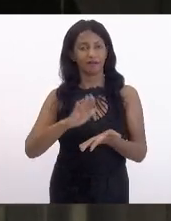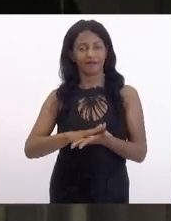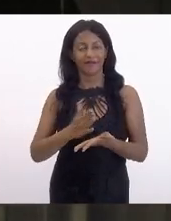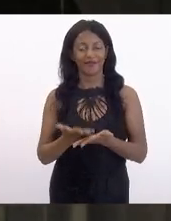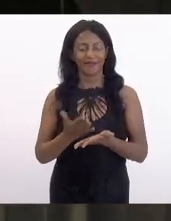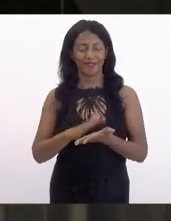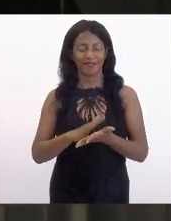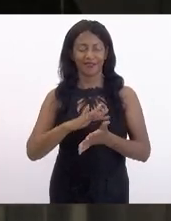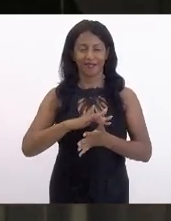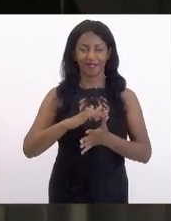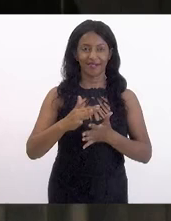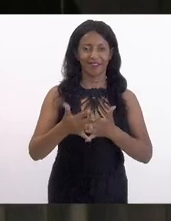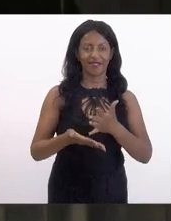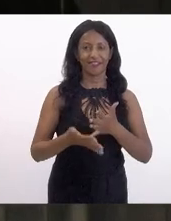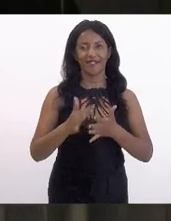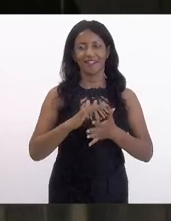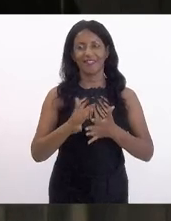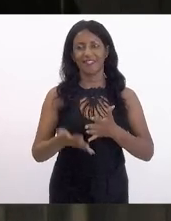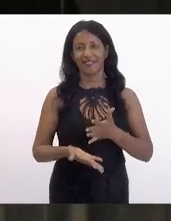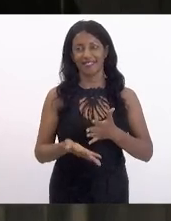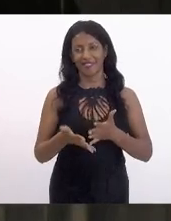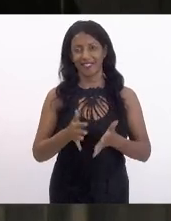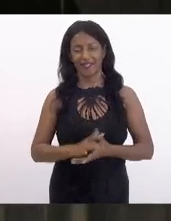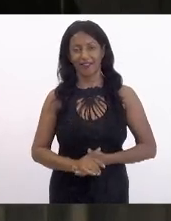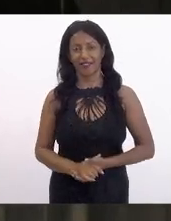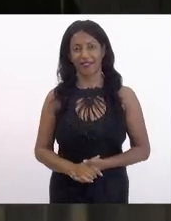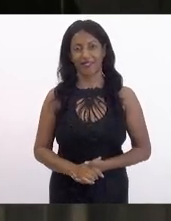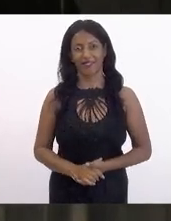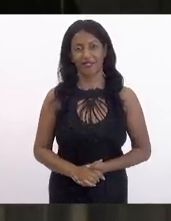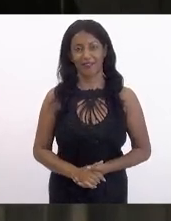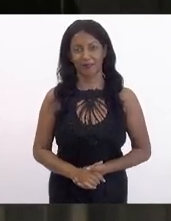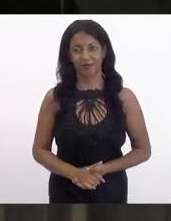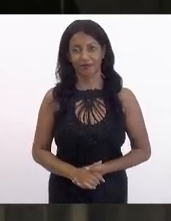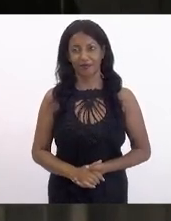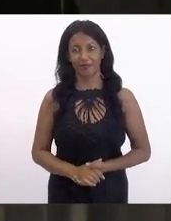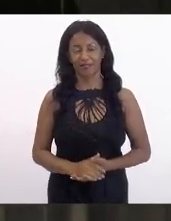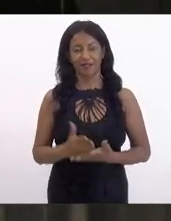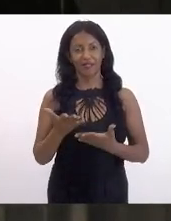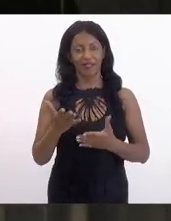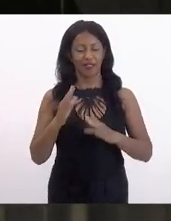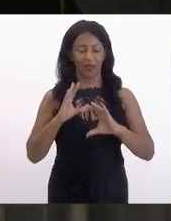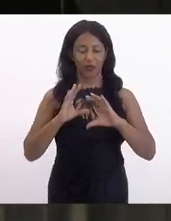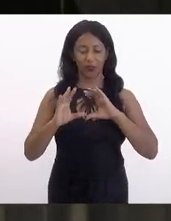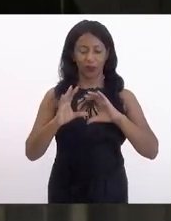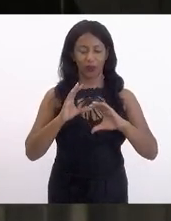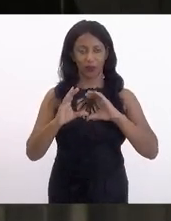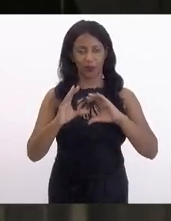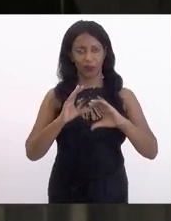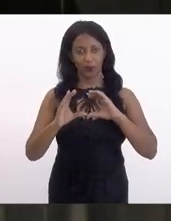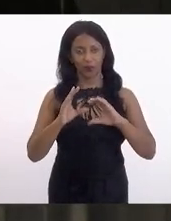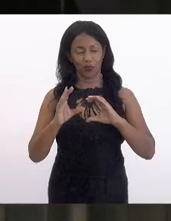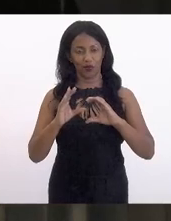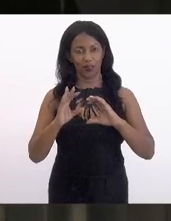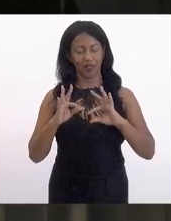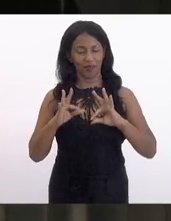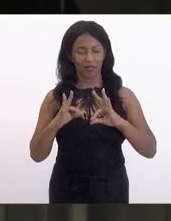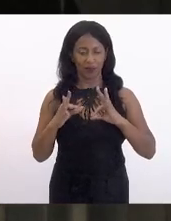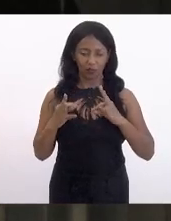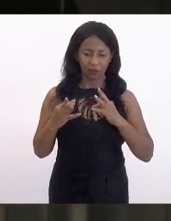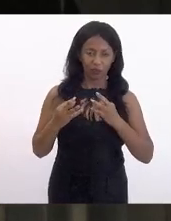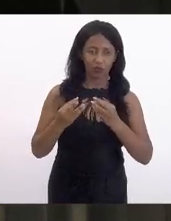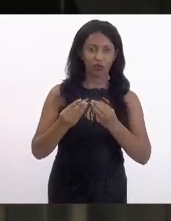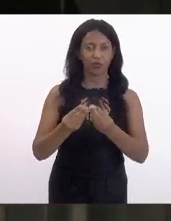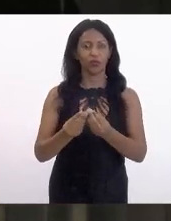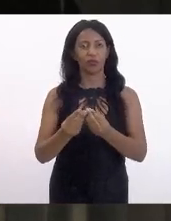intérprete da linguagem de libras que gravam que leva as nossas vozes